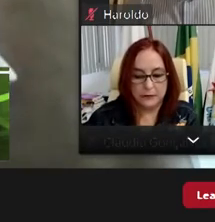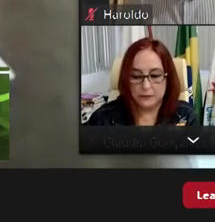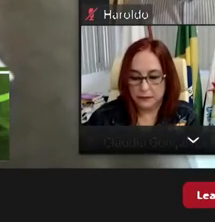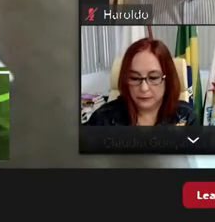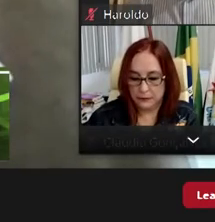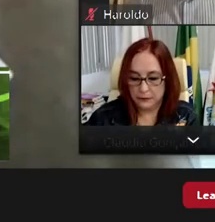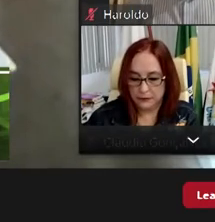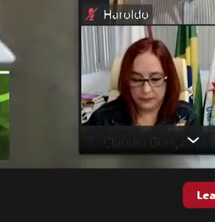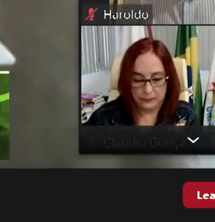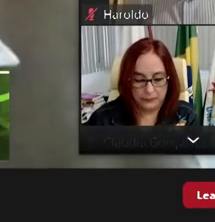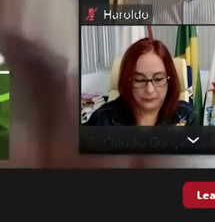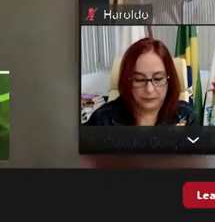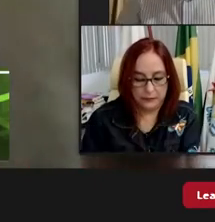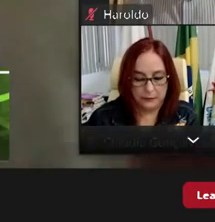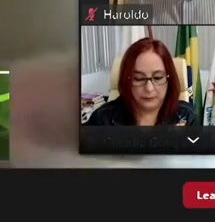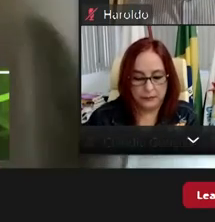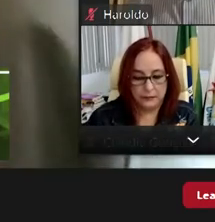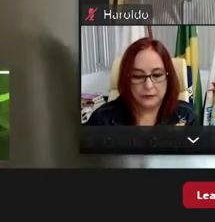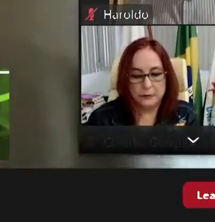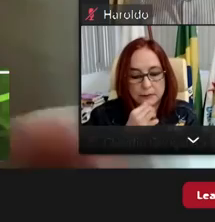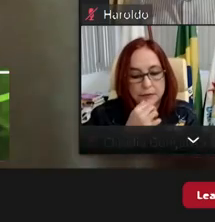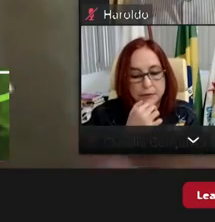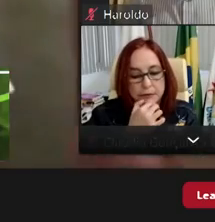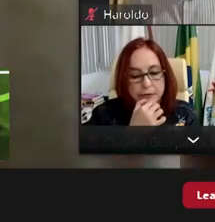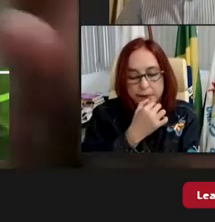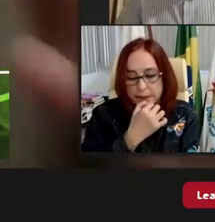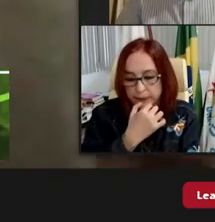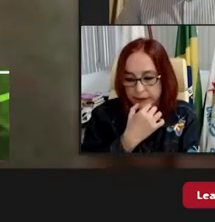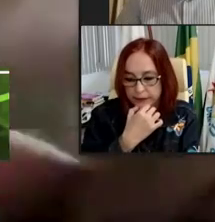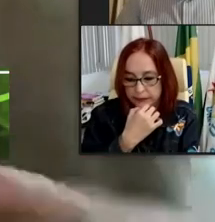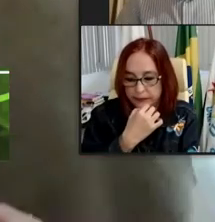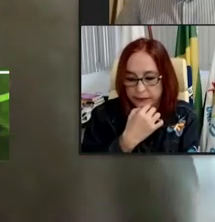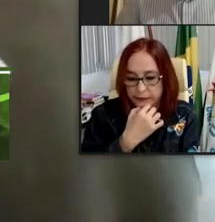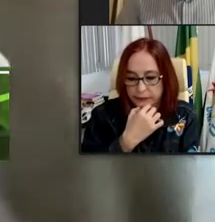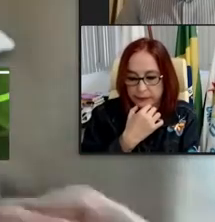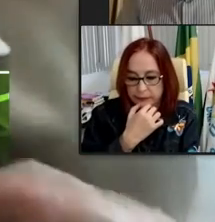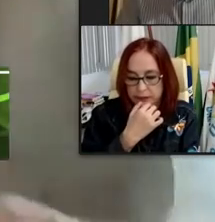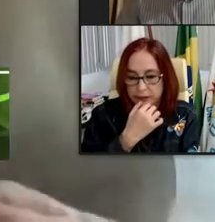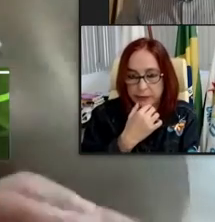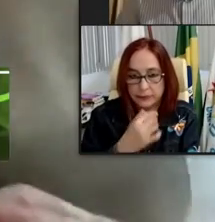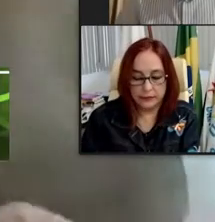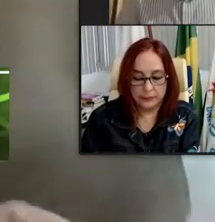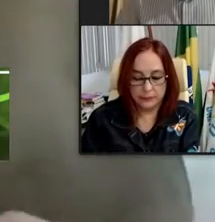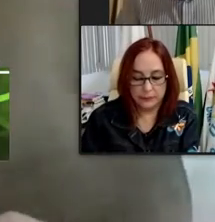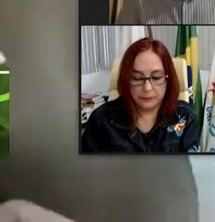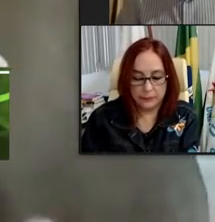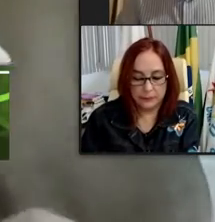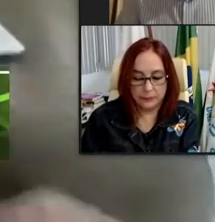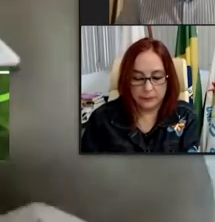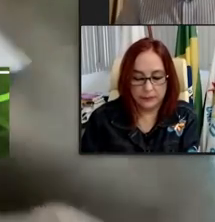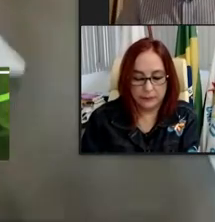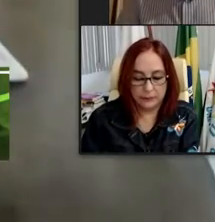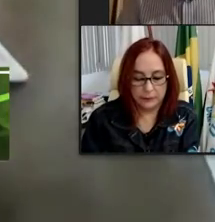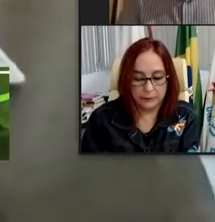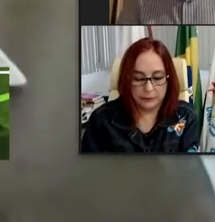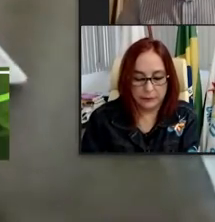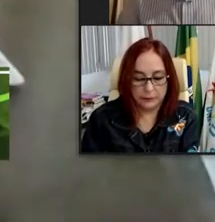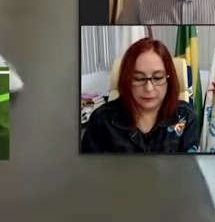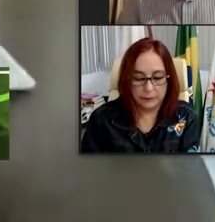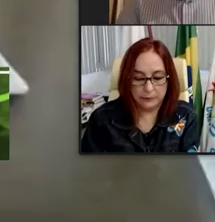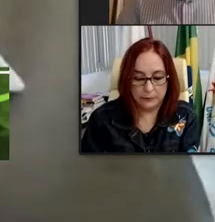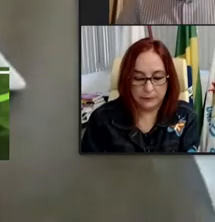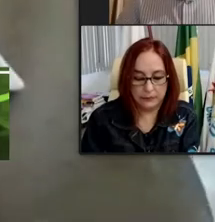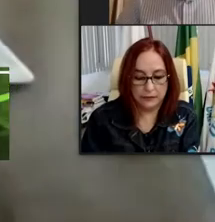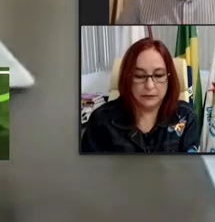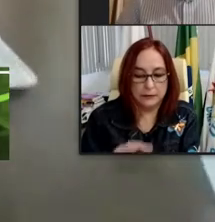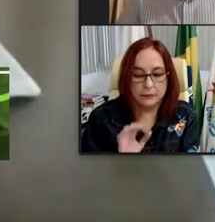é quero avisar também sobre esse tema que eu vou fazer o cúmprase da minha lei que obriga as câmeras nos